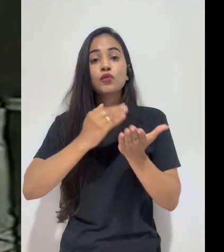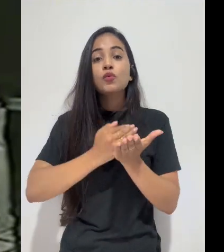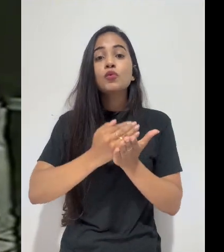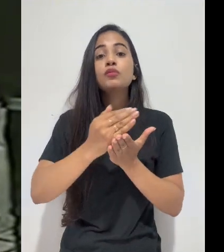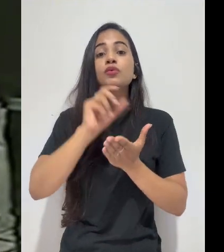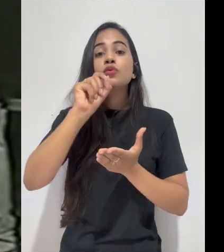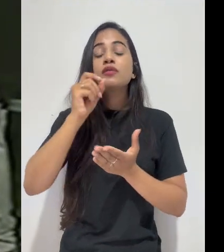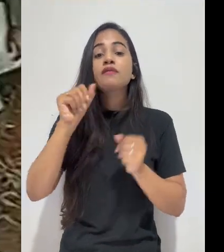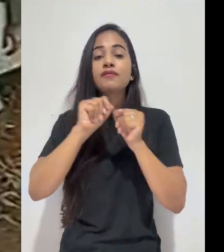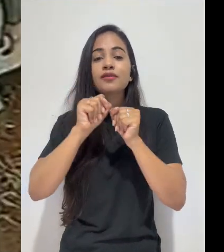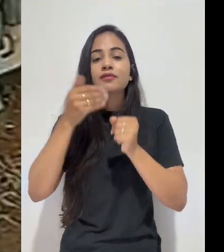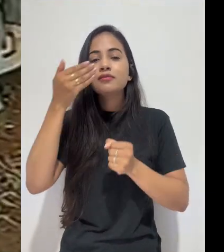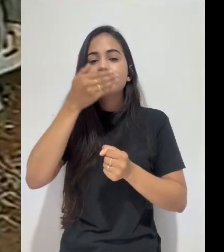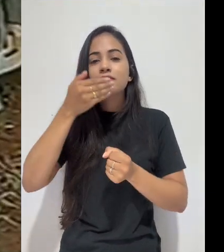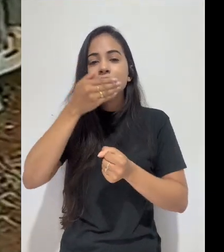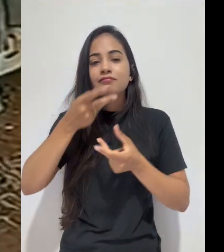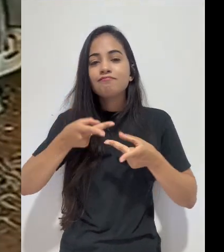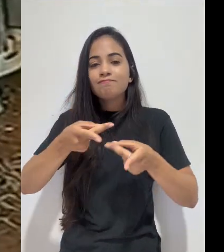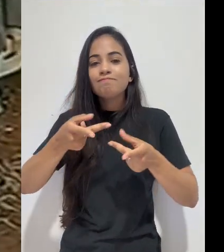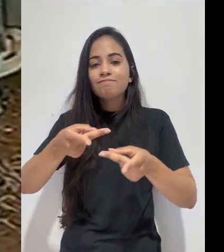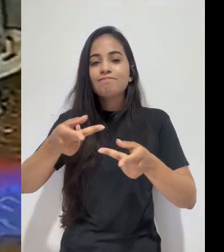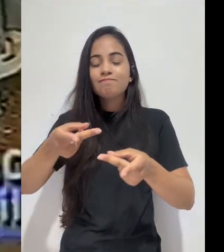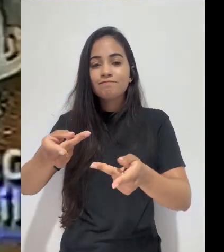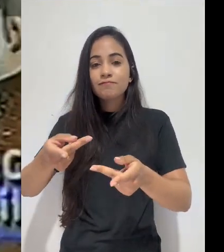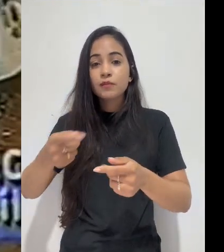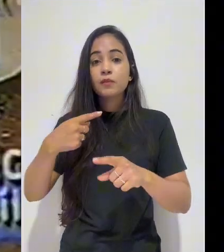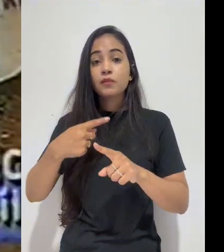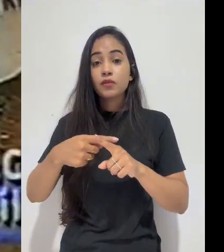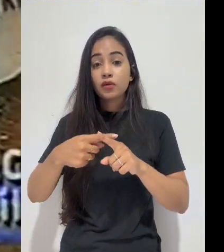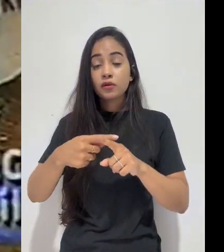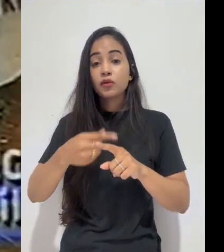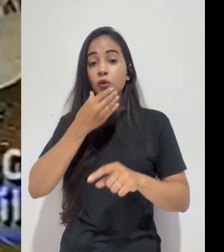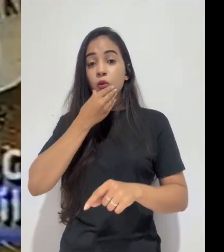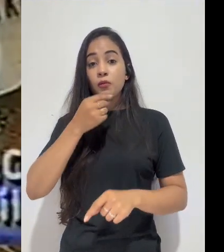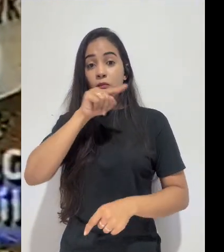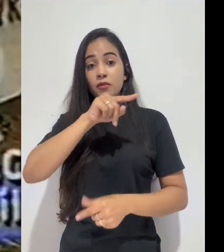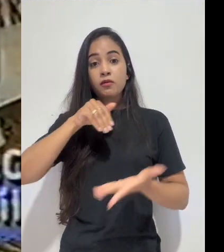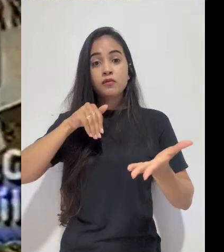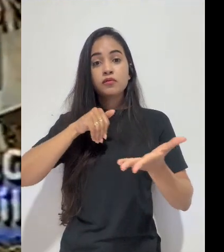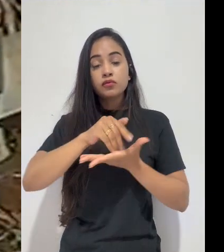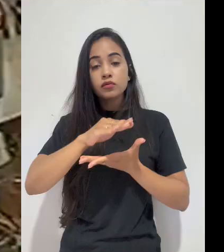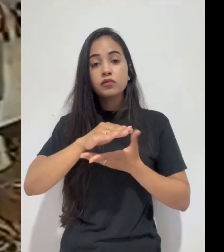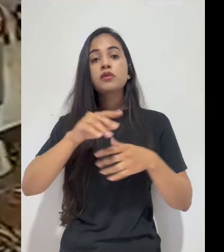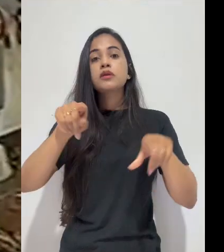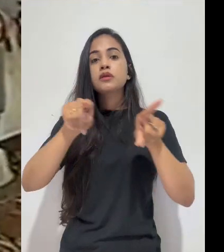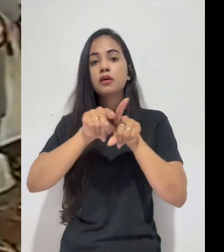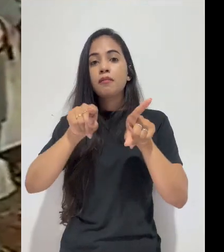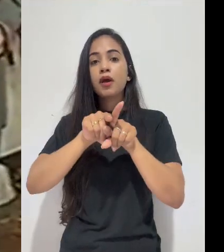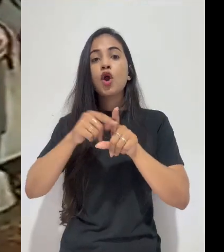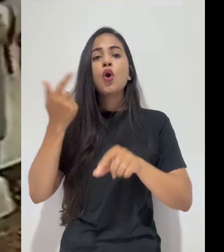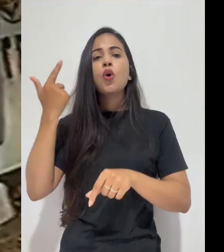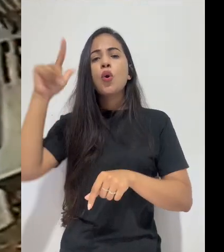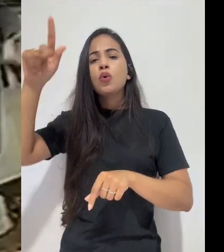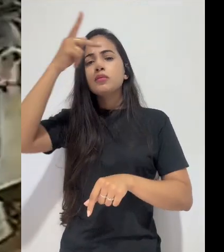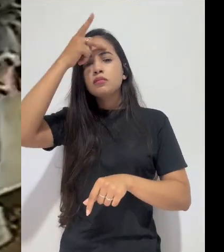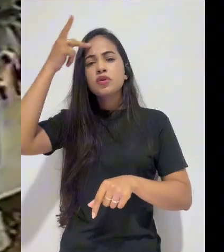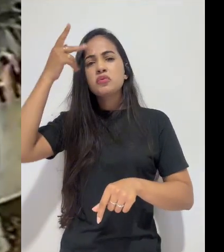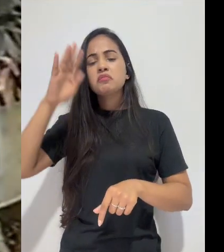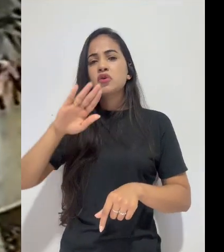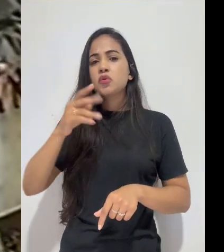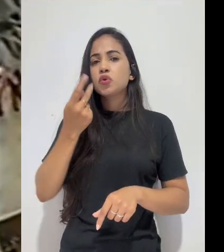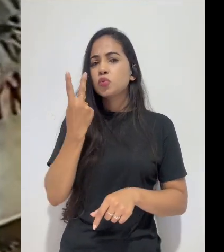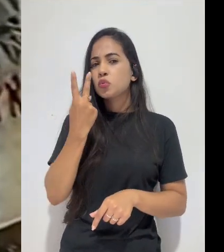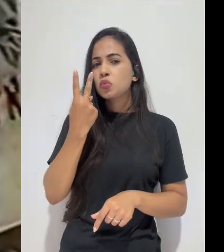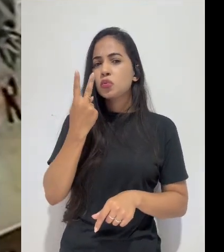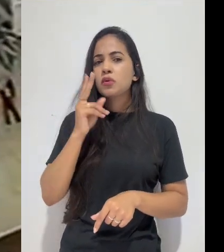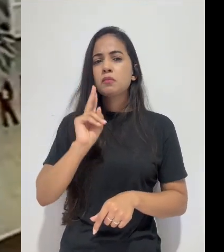para aniversários. Quando foi demitido pela Eletrosul, junto com quase 2.000 outros funcionários, ele quis saber por quê.